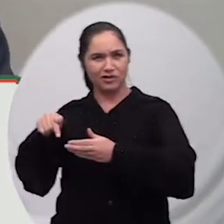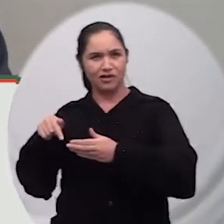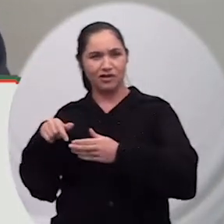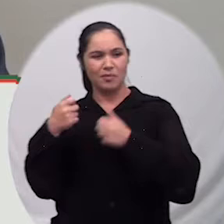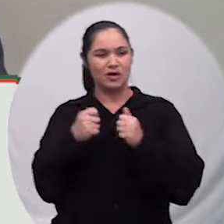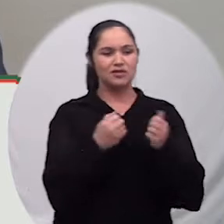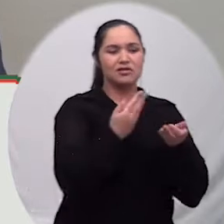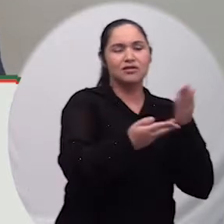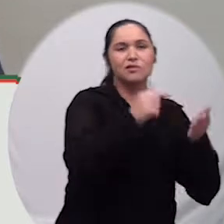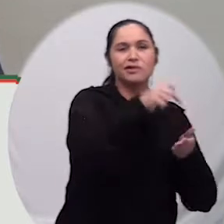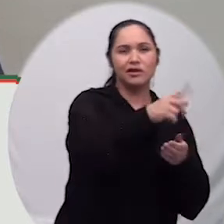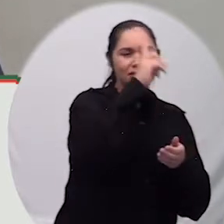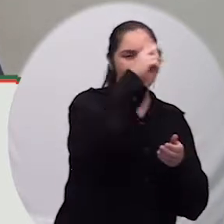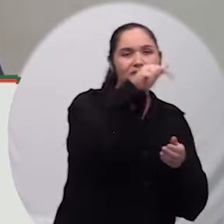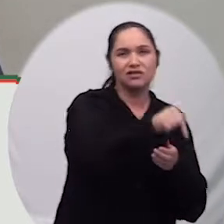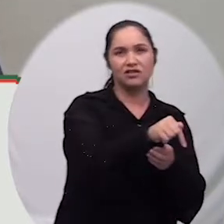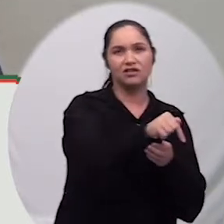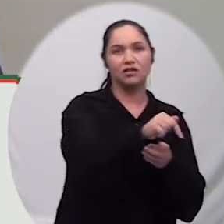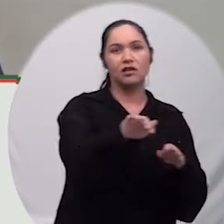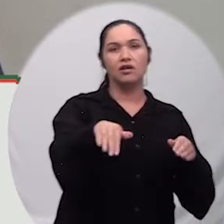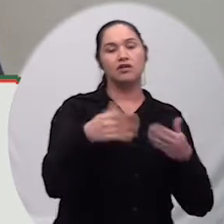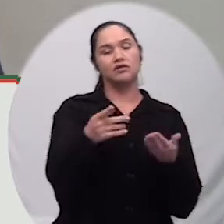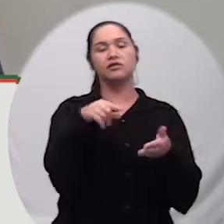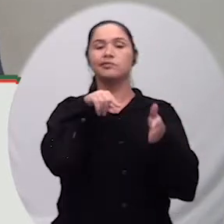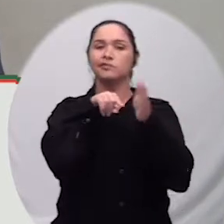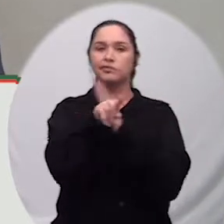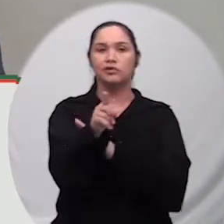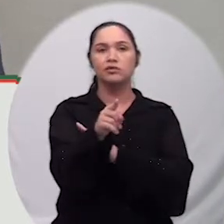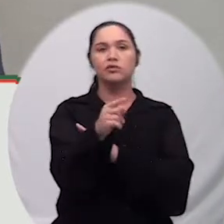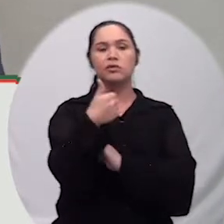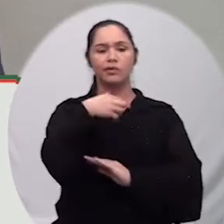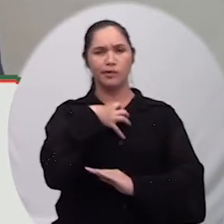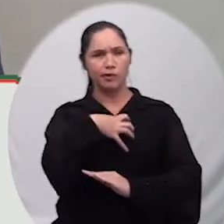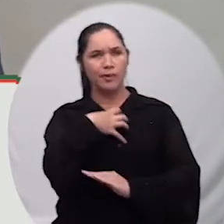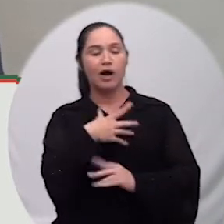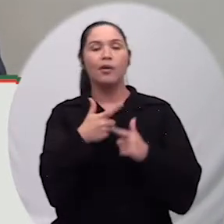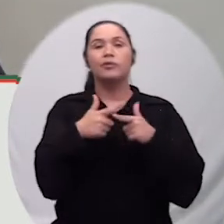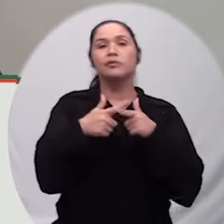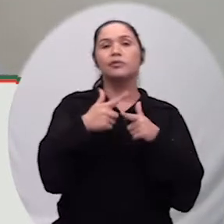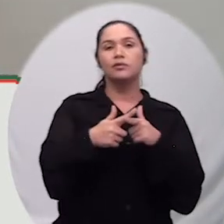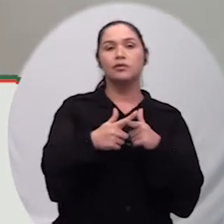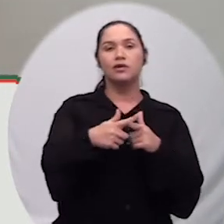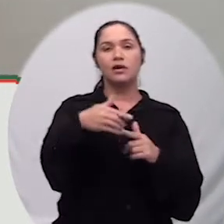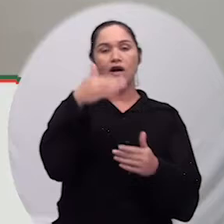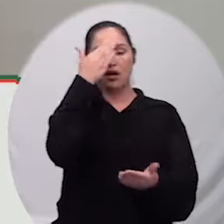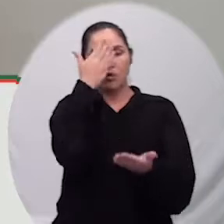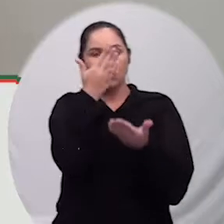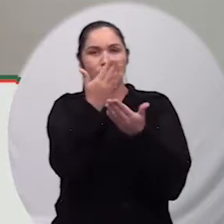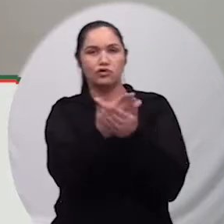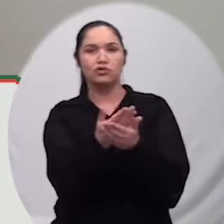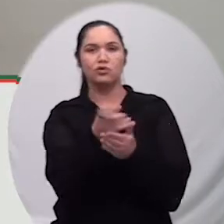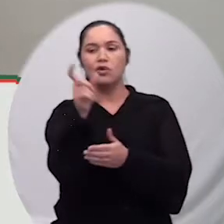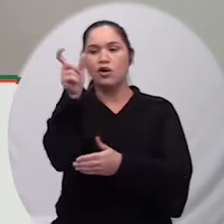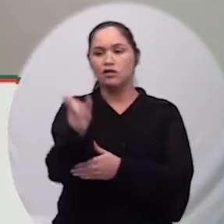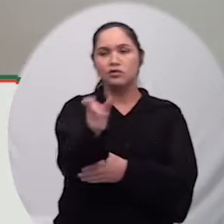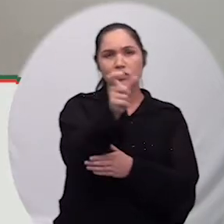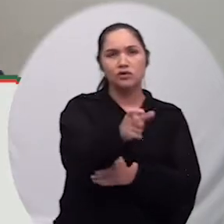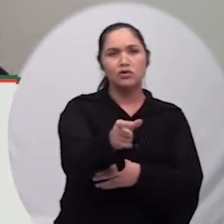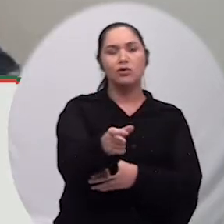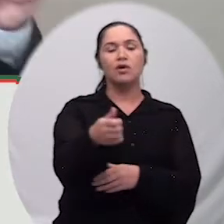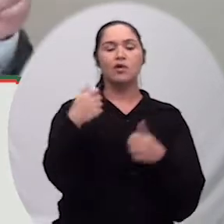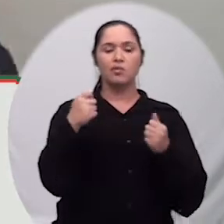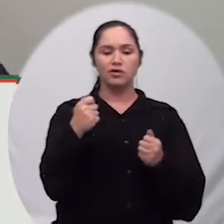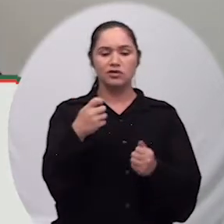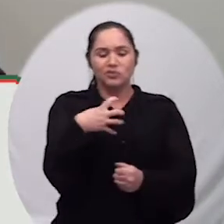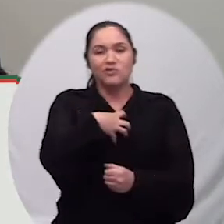por isso, eu deixo aqui a minha indignação em relação a isso, que as pessoas têm que ter um pouquinho de coração em relação a quando acontece isso. Eu